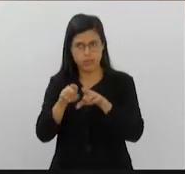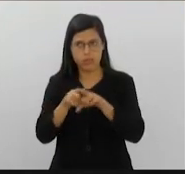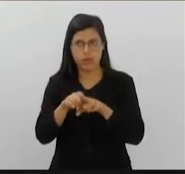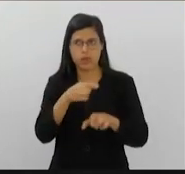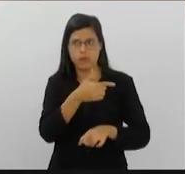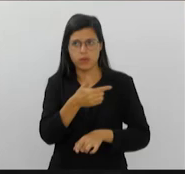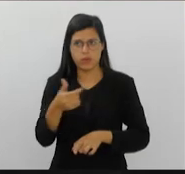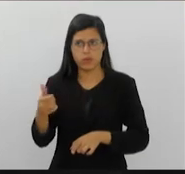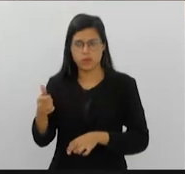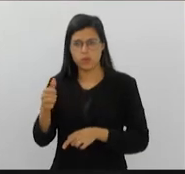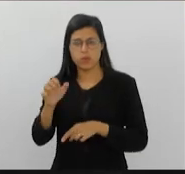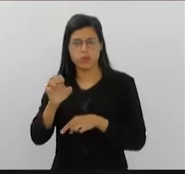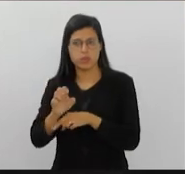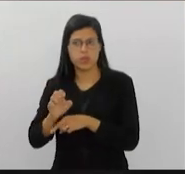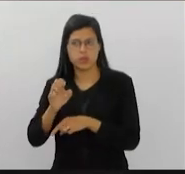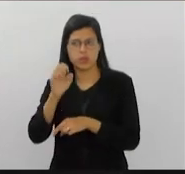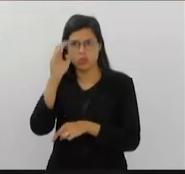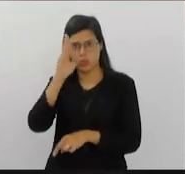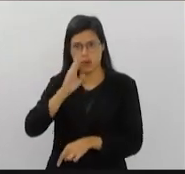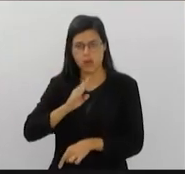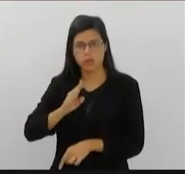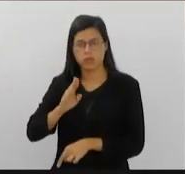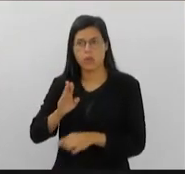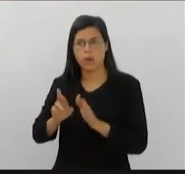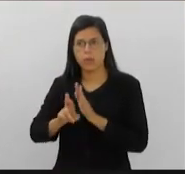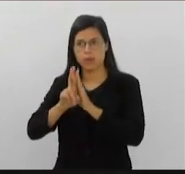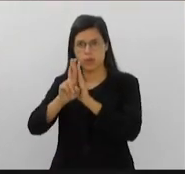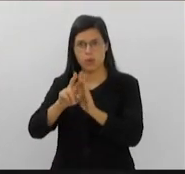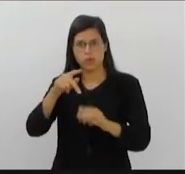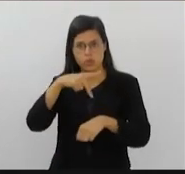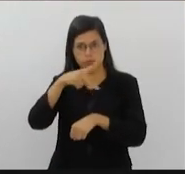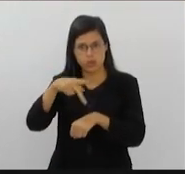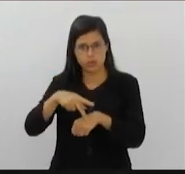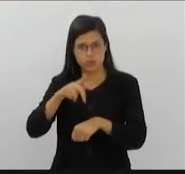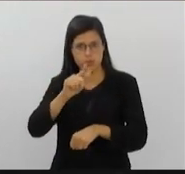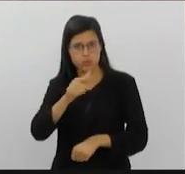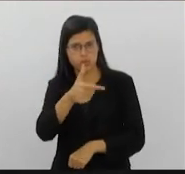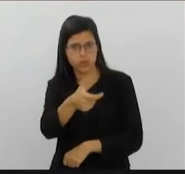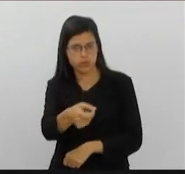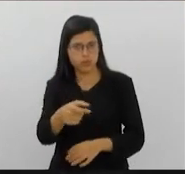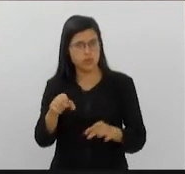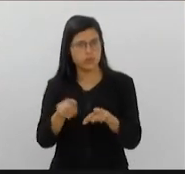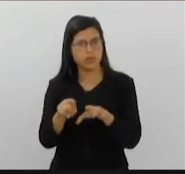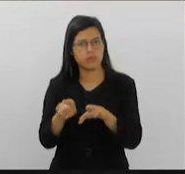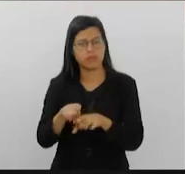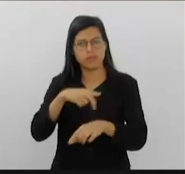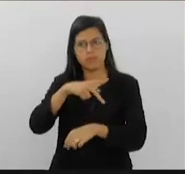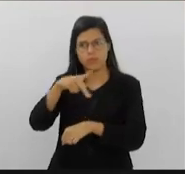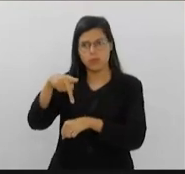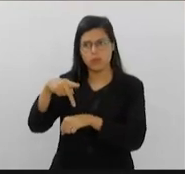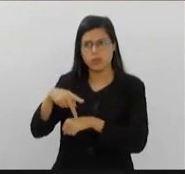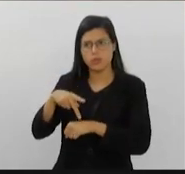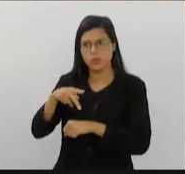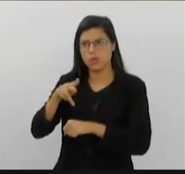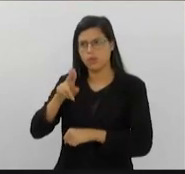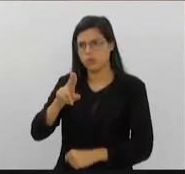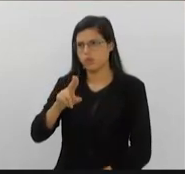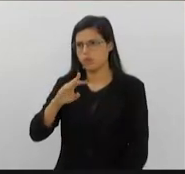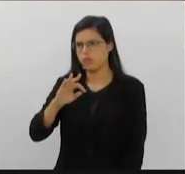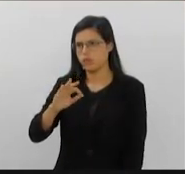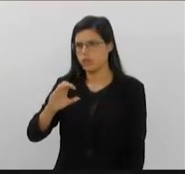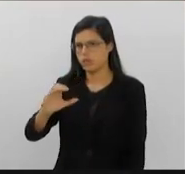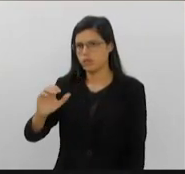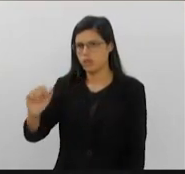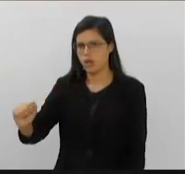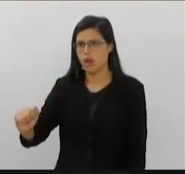na nossa pré-cúpula, os países do G20, mas, além disso, nós levamos também os países da OTCA, que são os países da região